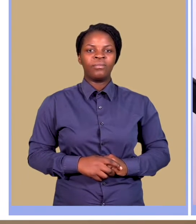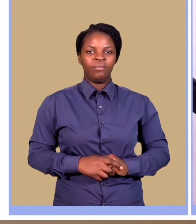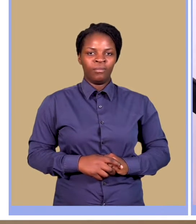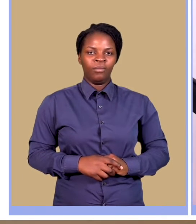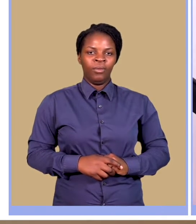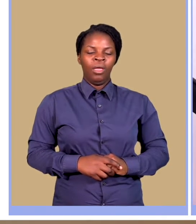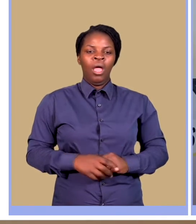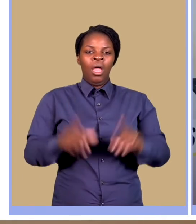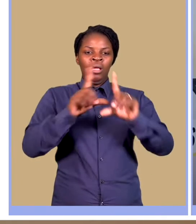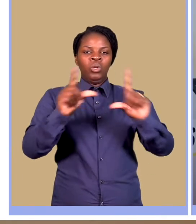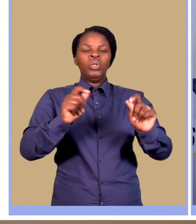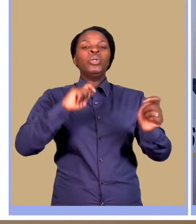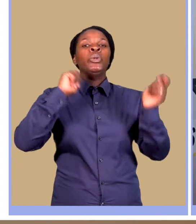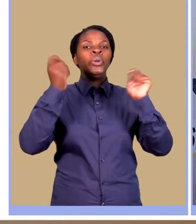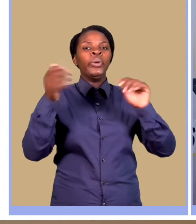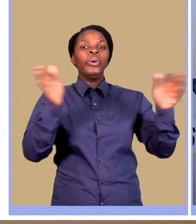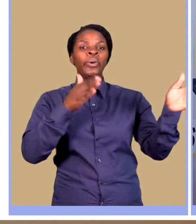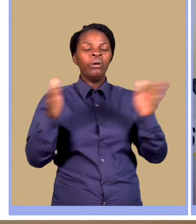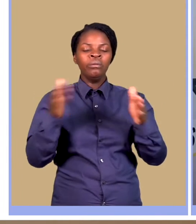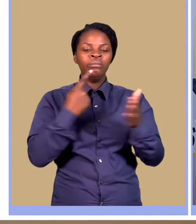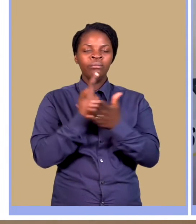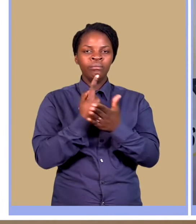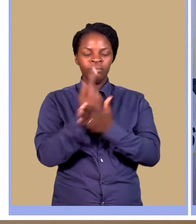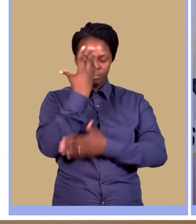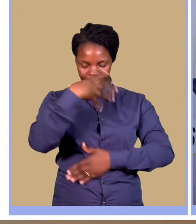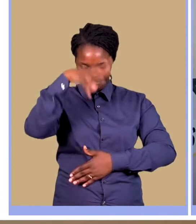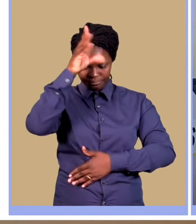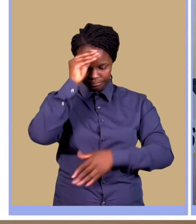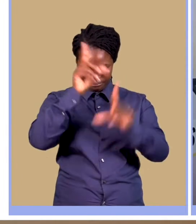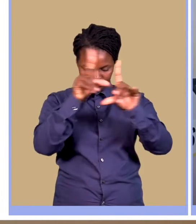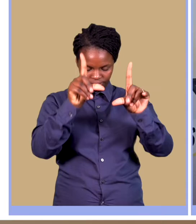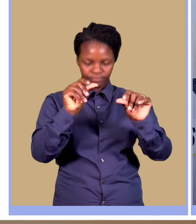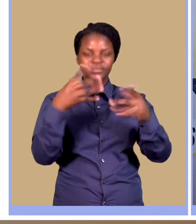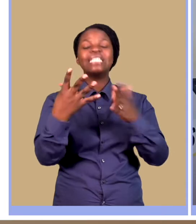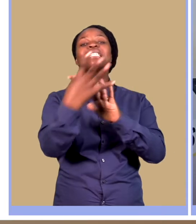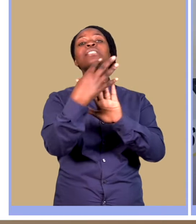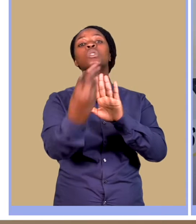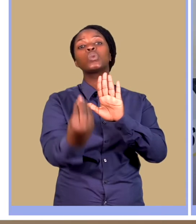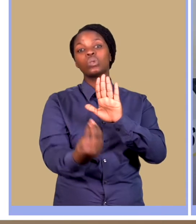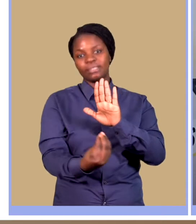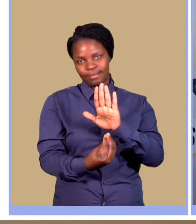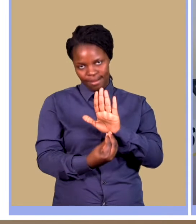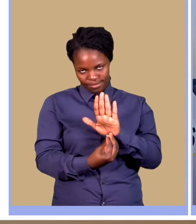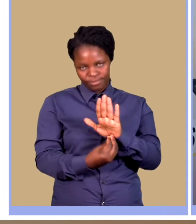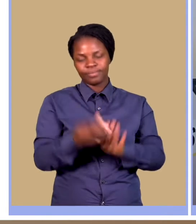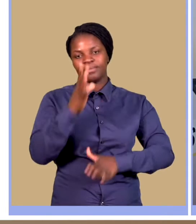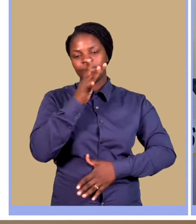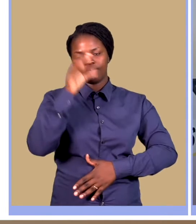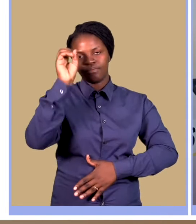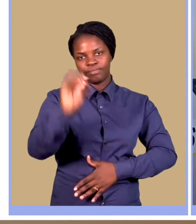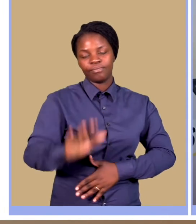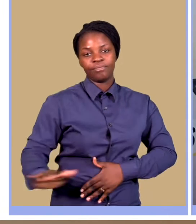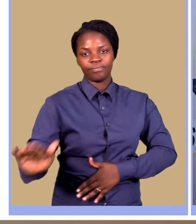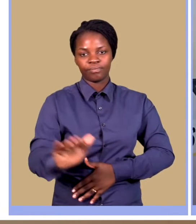sobre as consequências da poluição. Uma das coisas que eu gostaria de realçar é uma coisa que temos